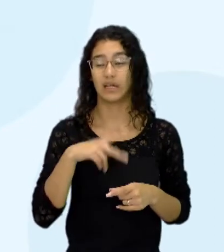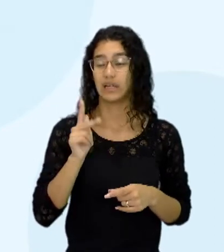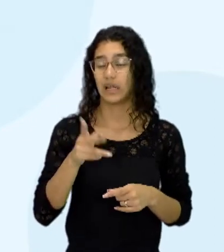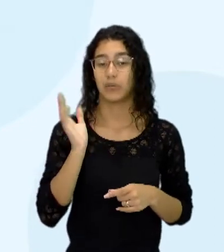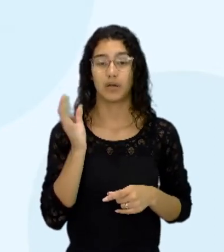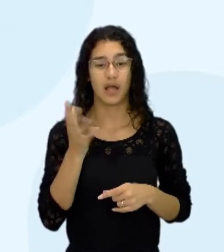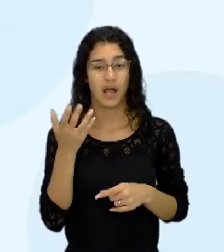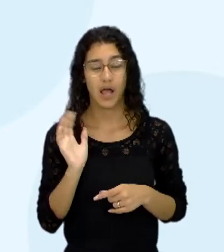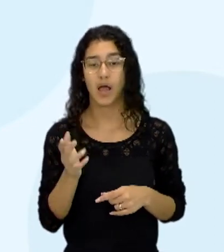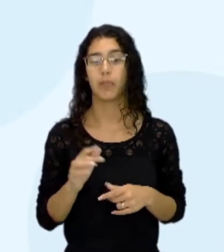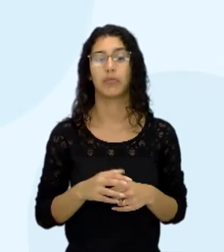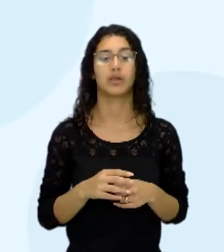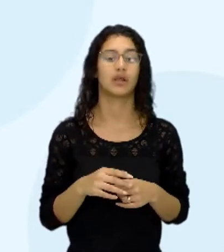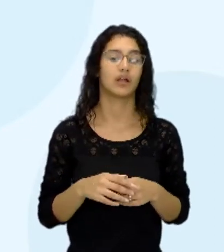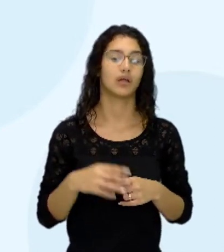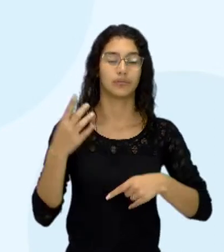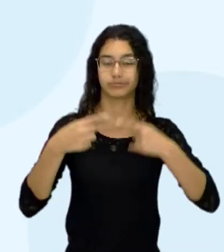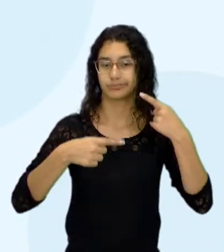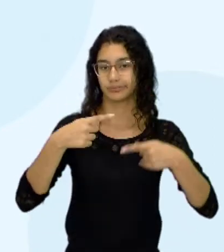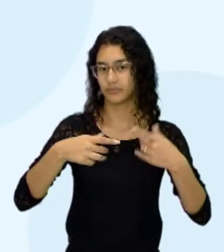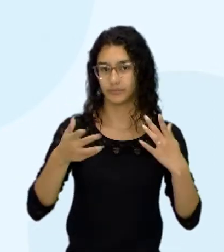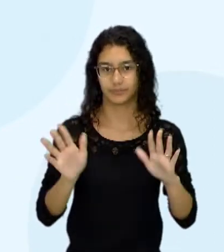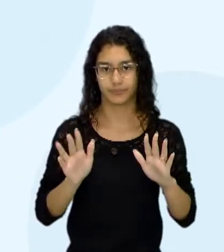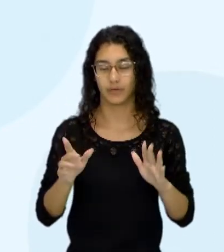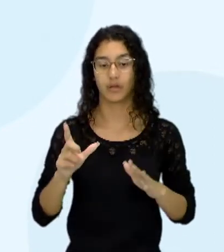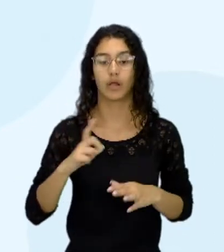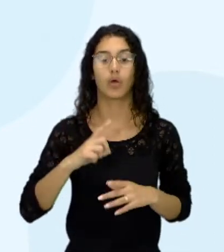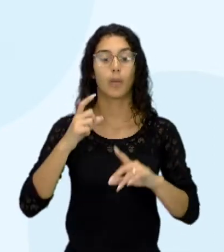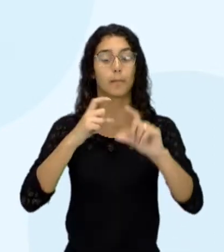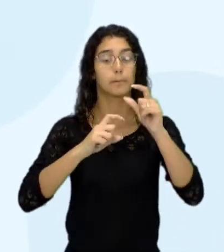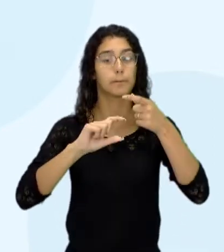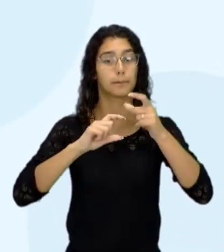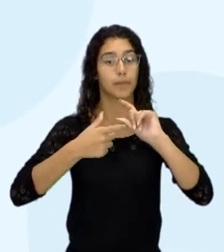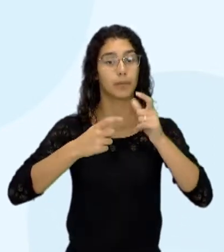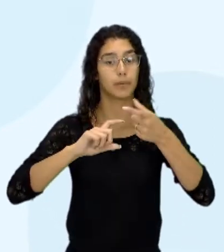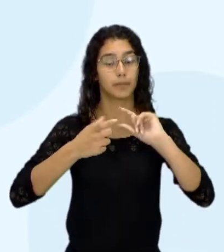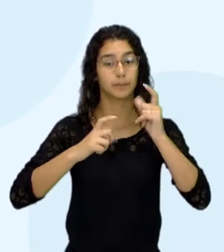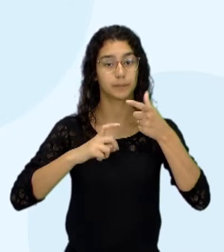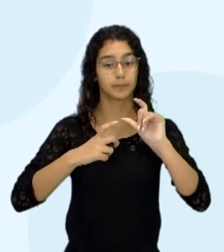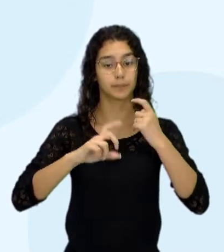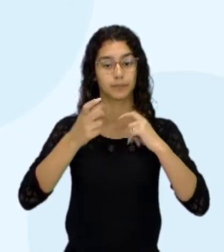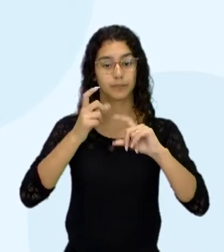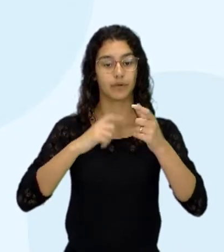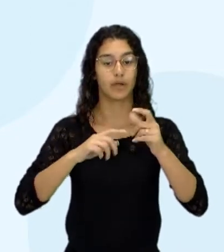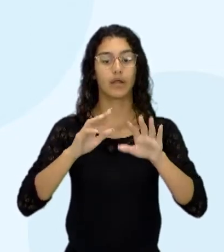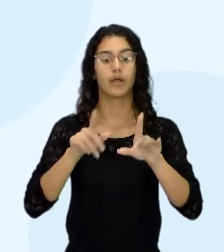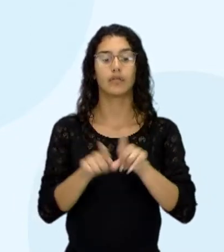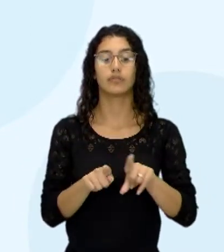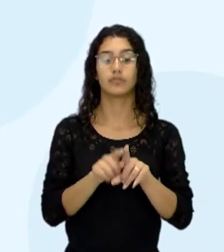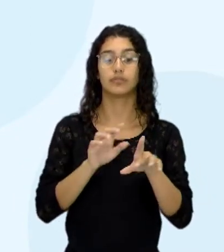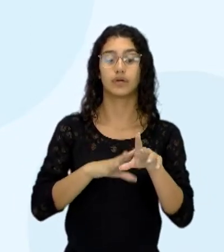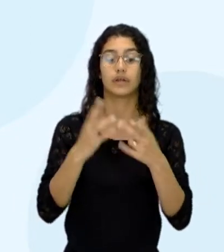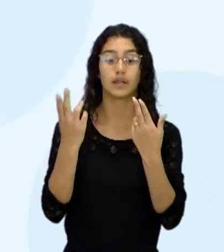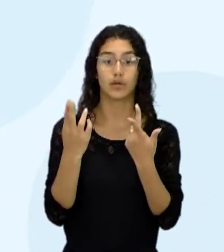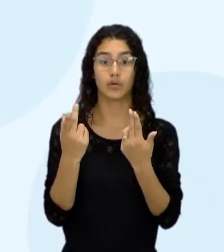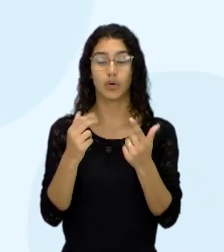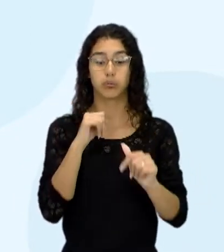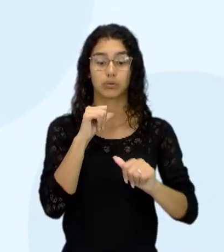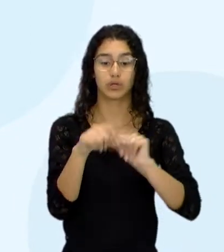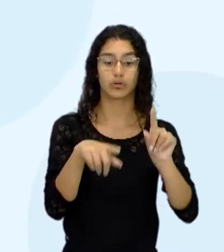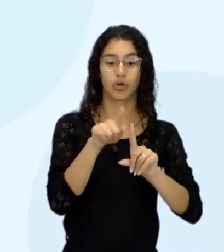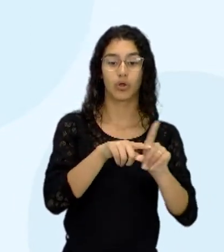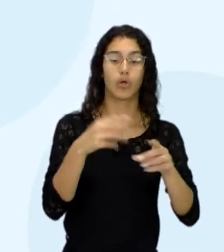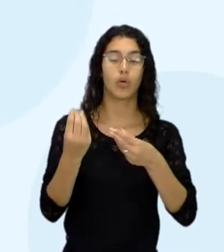né? Não tem aquela coisa, não é muito dinâmico. Aí vem o meme também tratando do mesmo tema, da mudança climática e de como